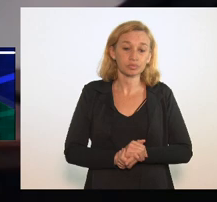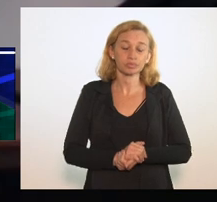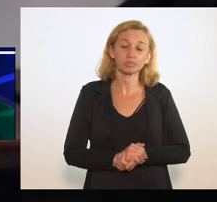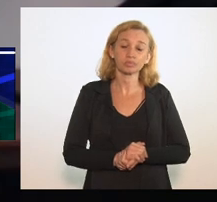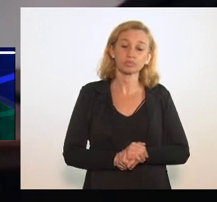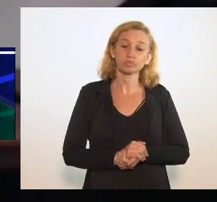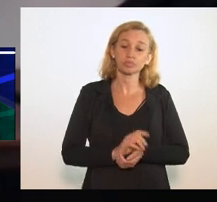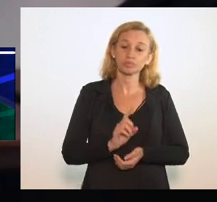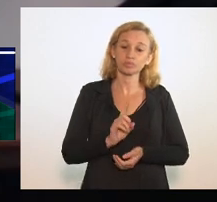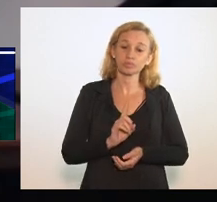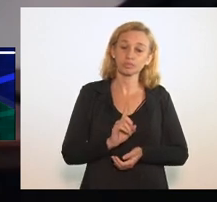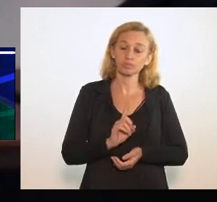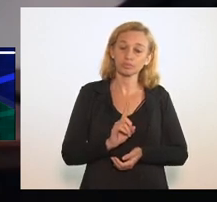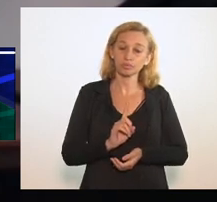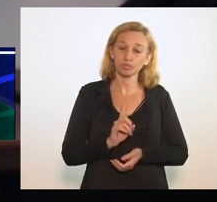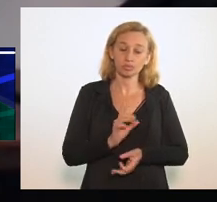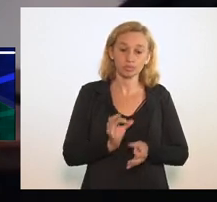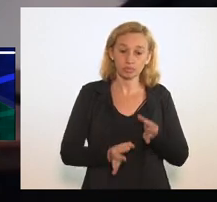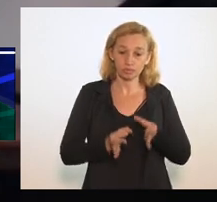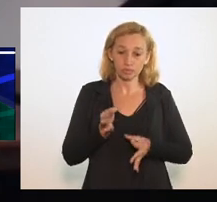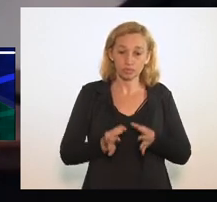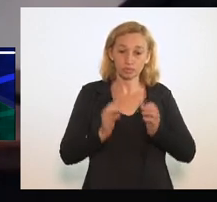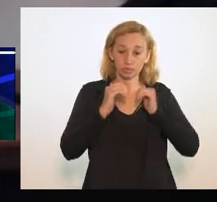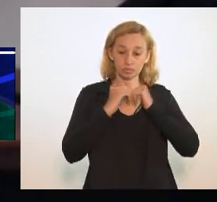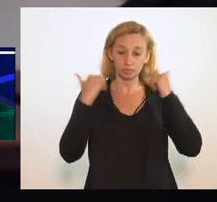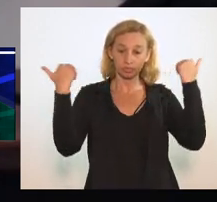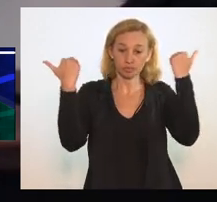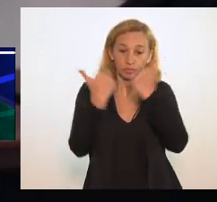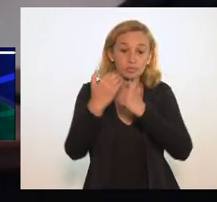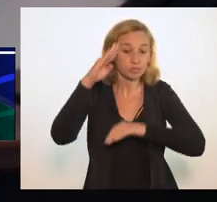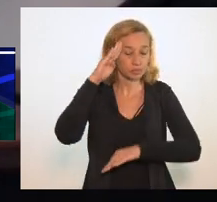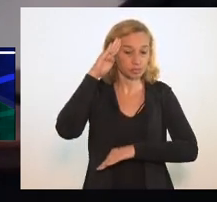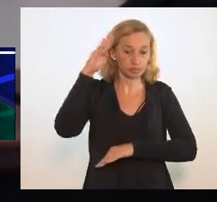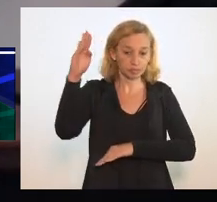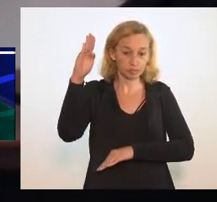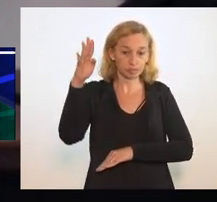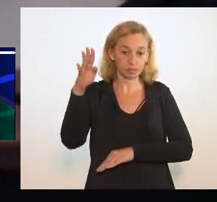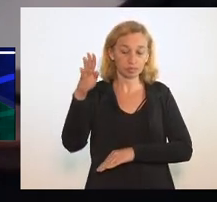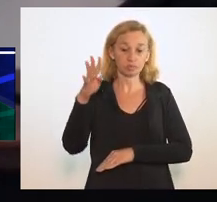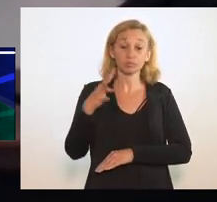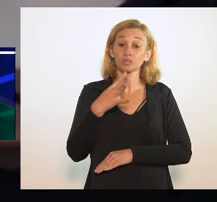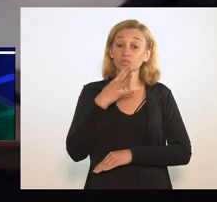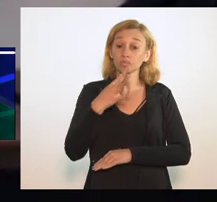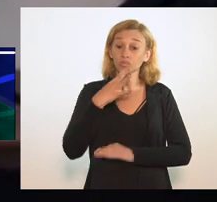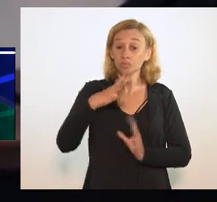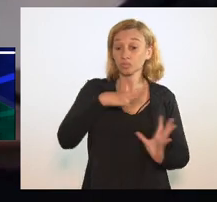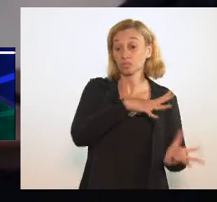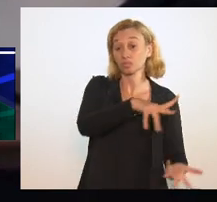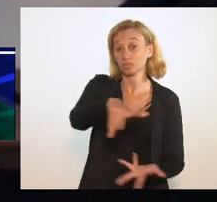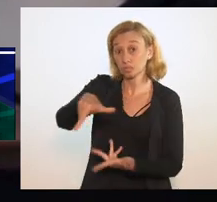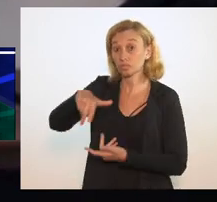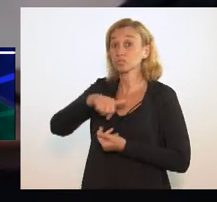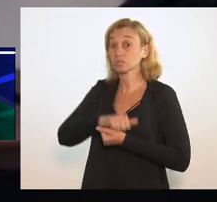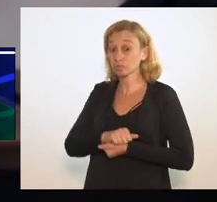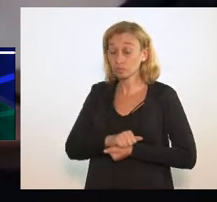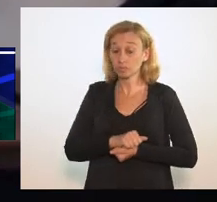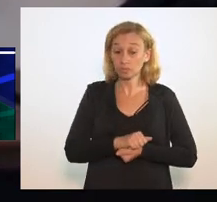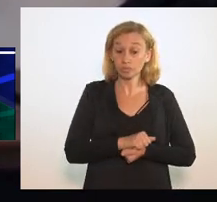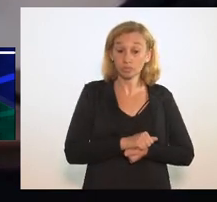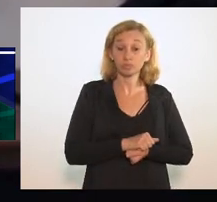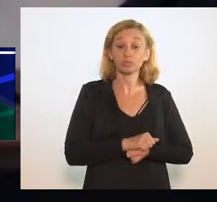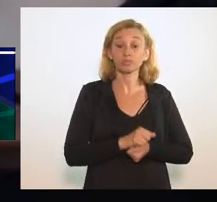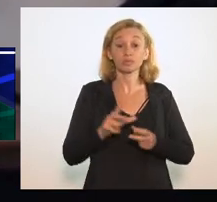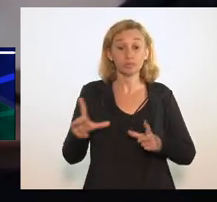injusto. Maracanã, que é o principal estádio do mundo, mais conhecido, junto talvez com o Wembley,